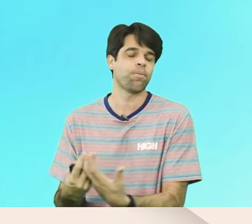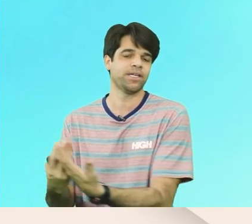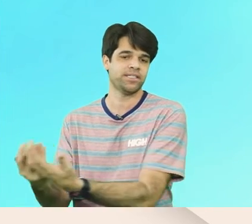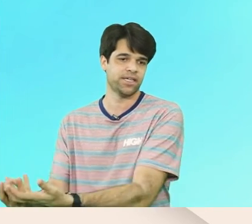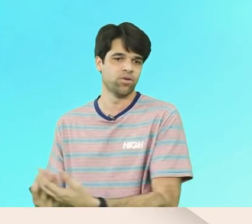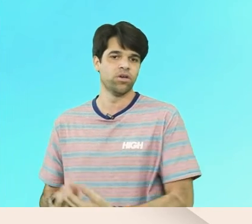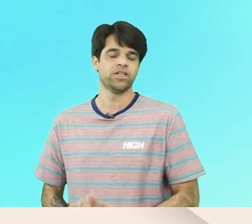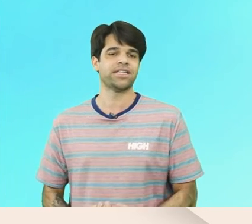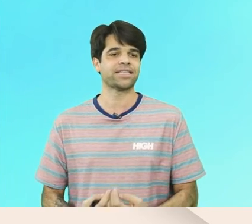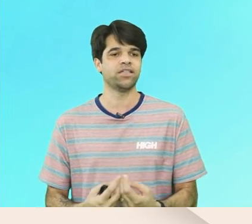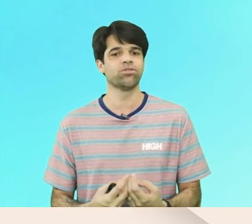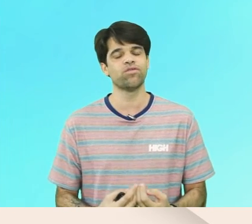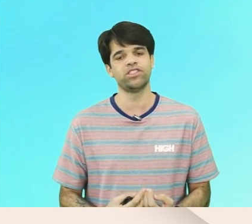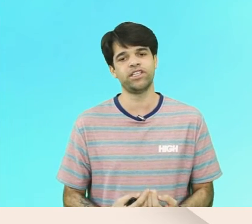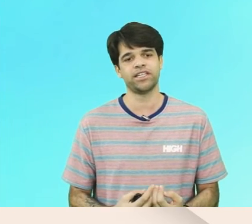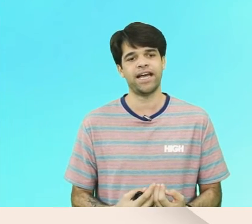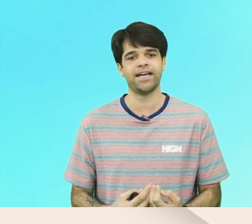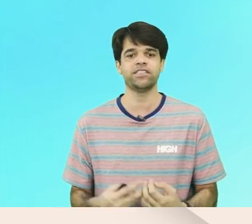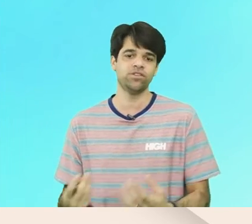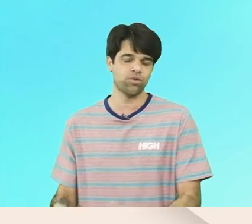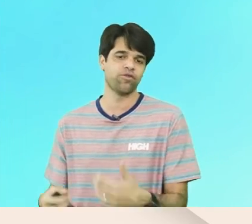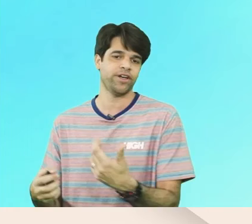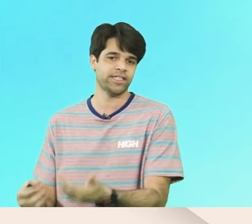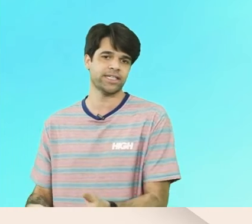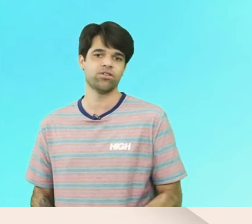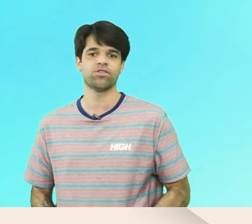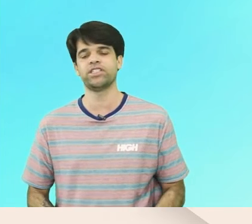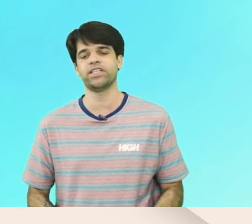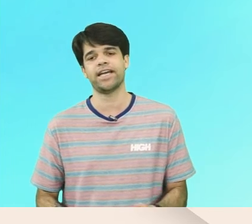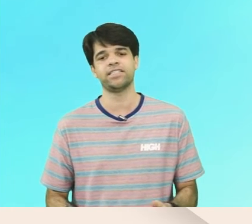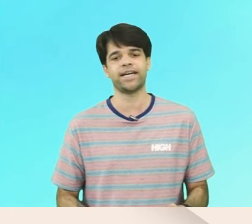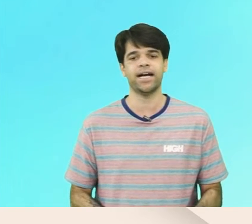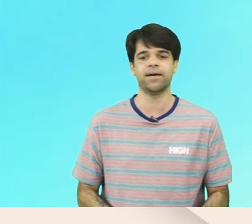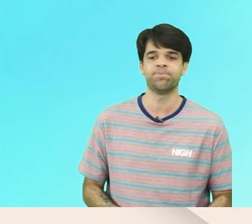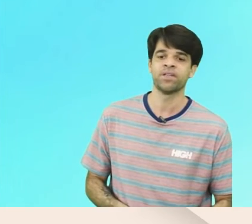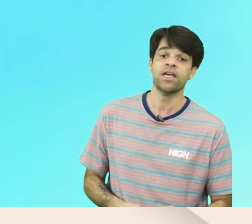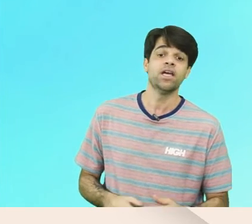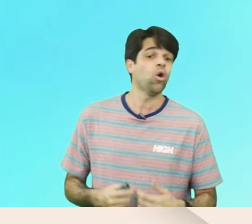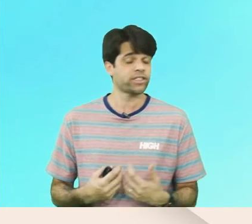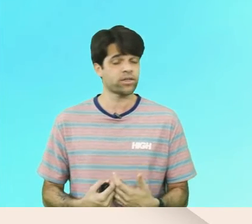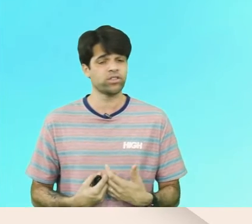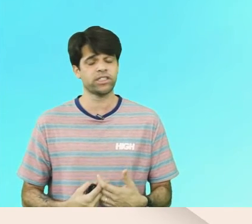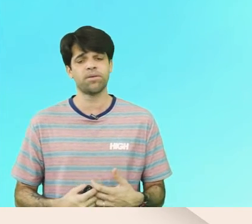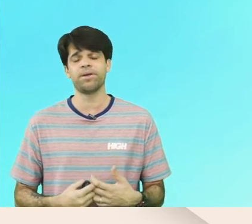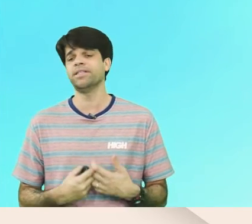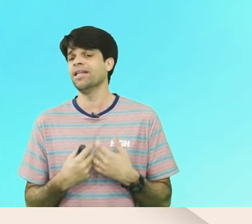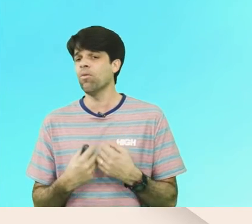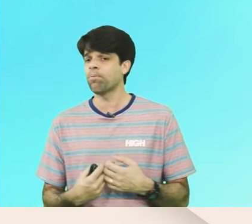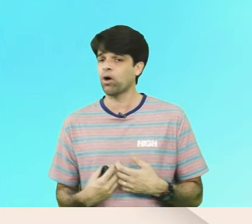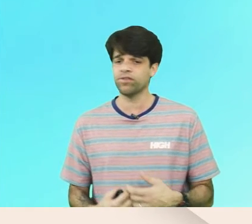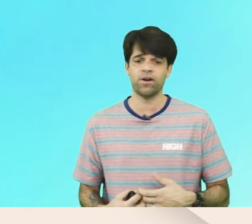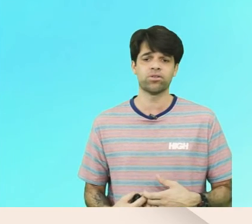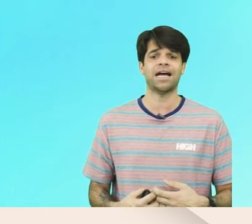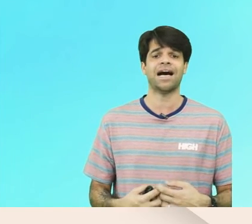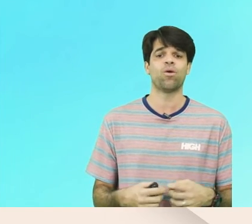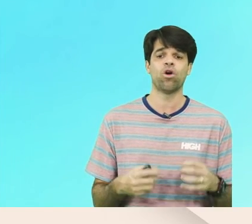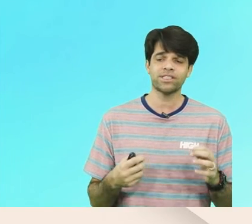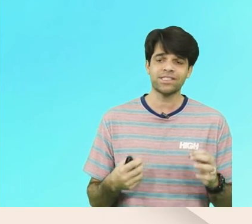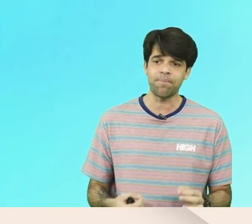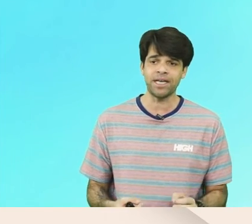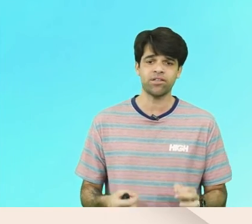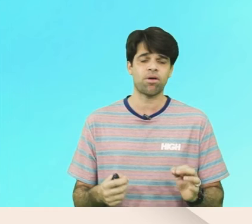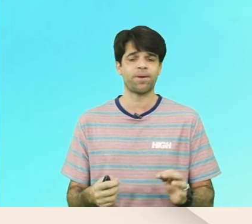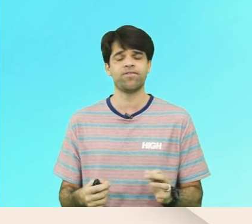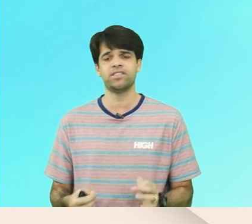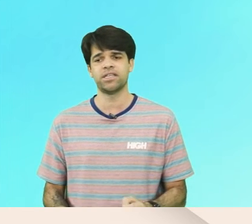né, a compreensão daquilo que você quer desenvolver e daquilo que você quer entregar. Outra coisa que também não pode faltar,